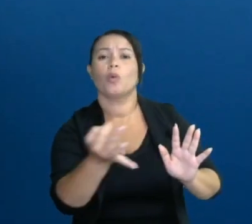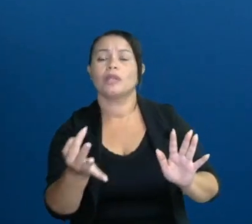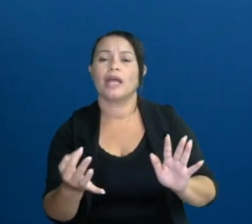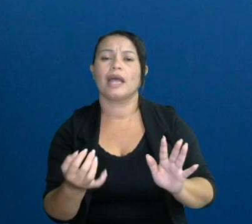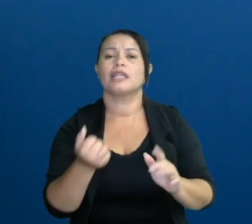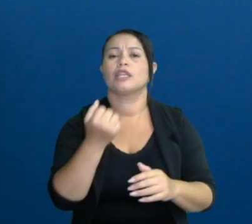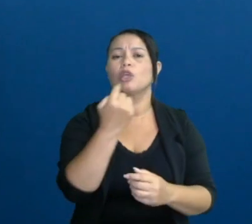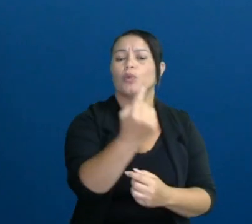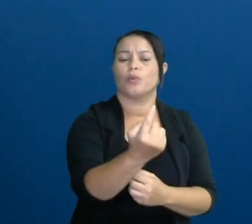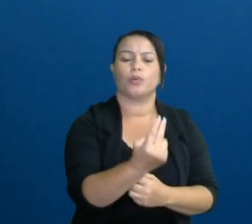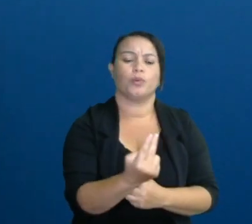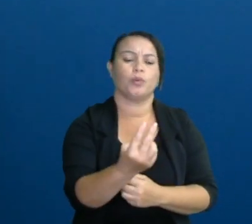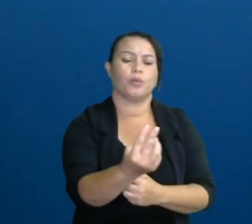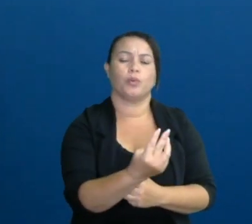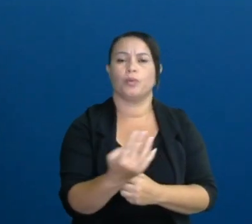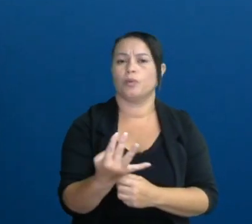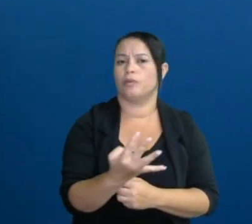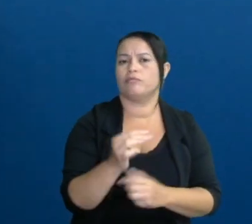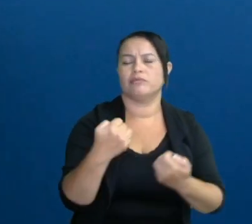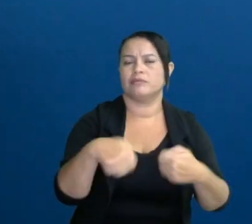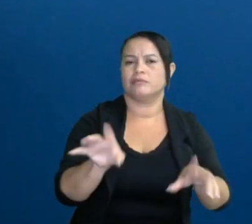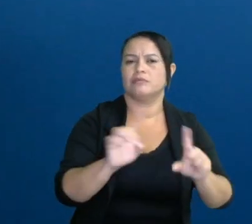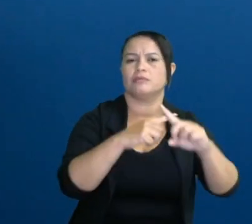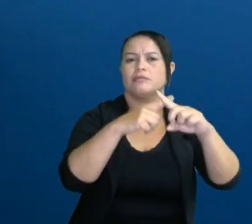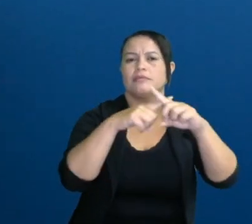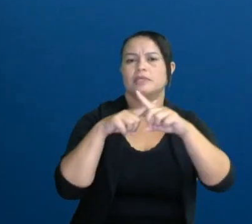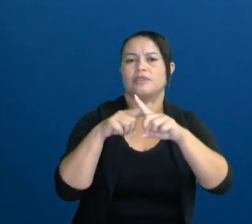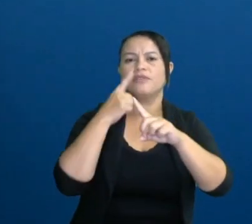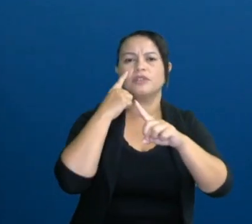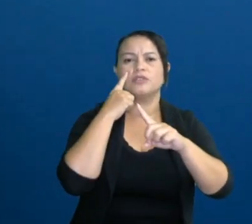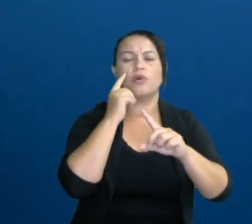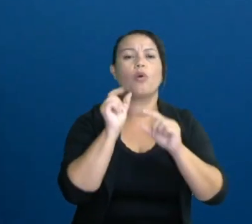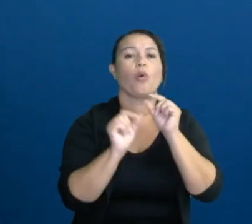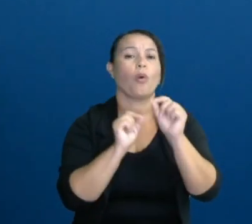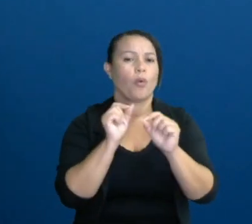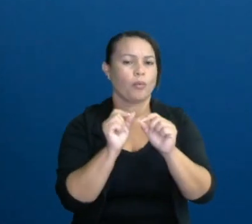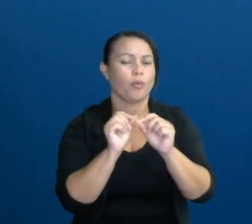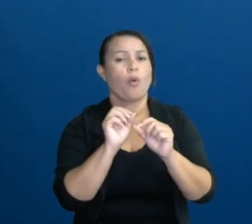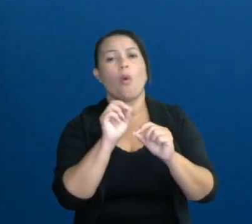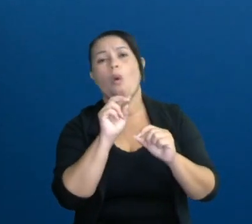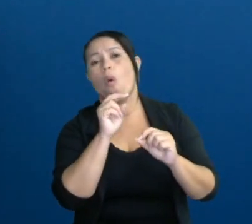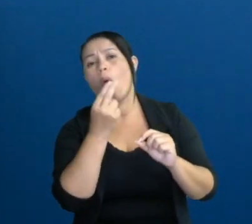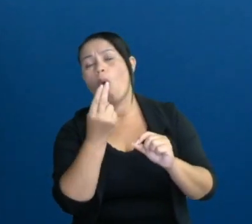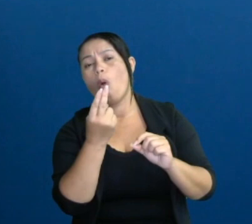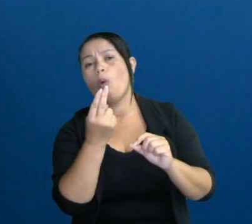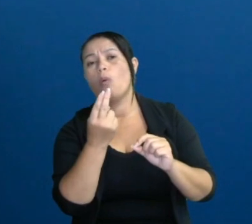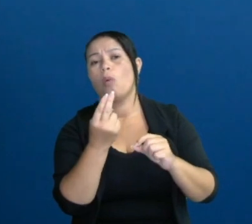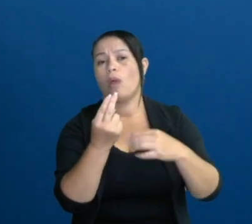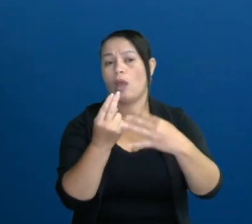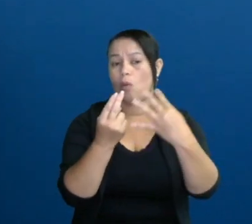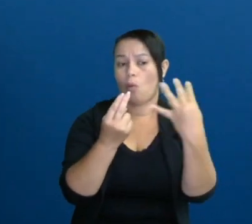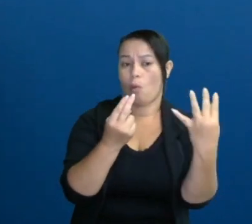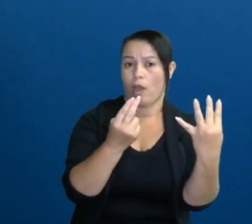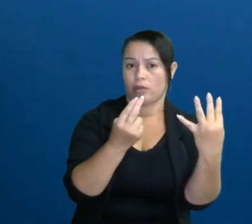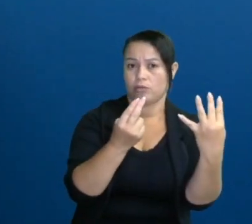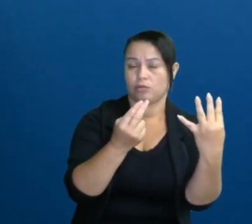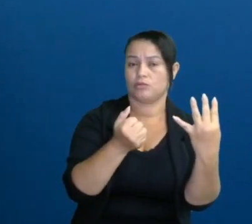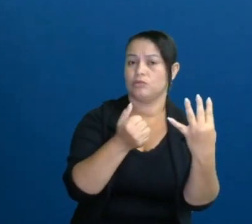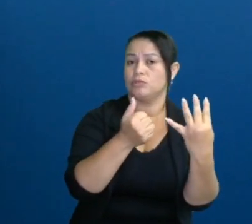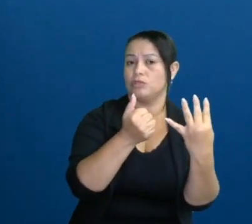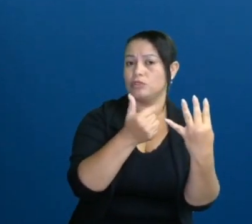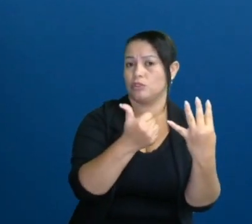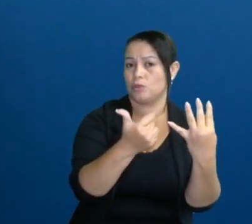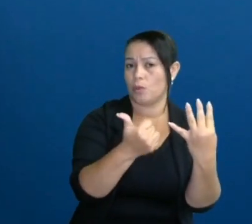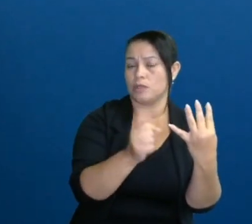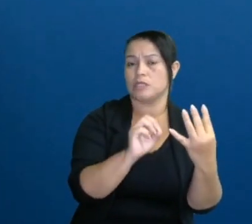a multiplicação da seguinte forma: ou colocar 4 parcelas de 12,